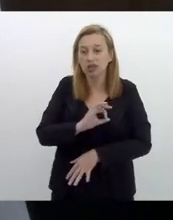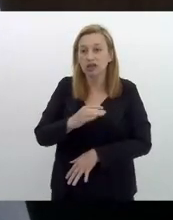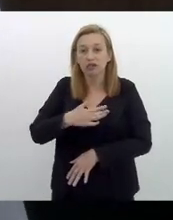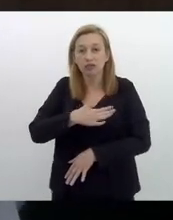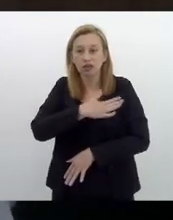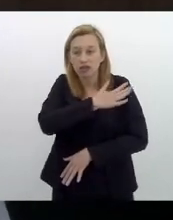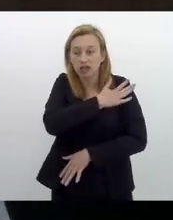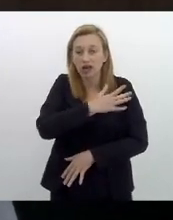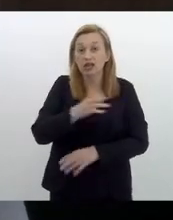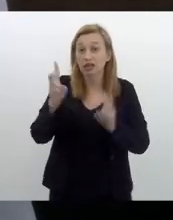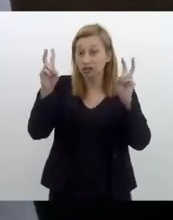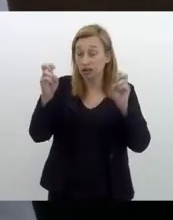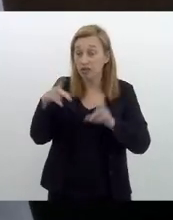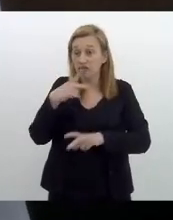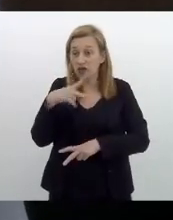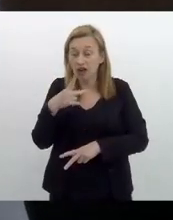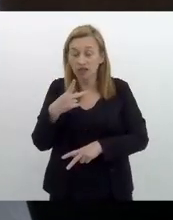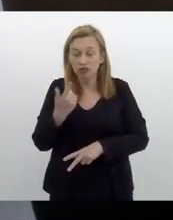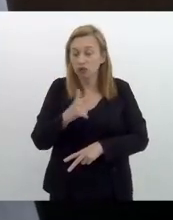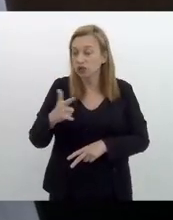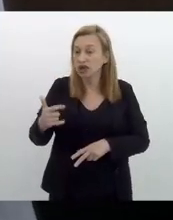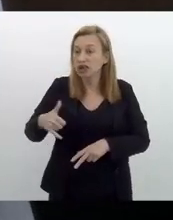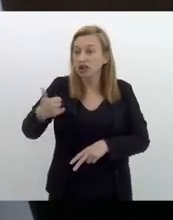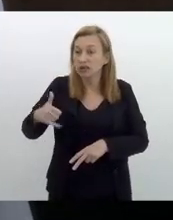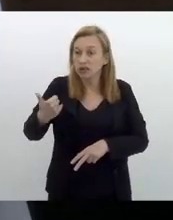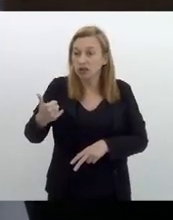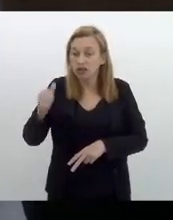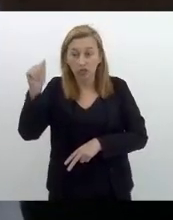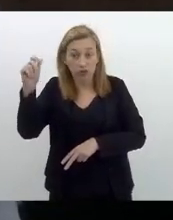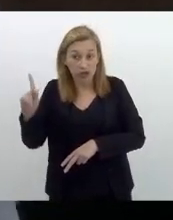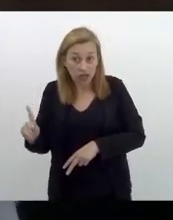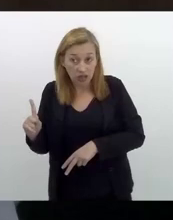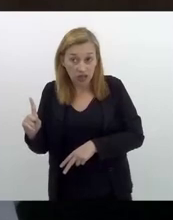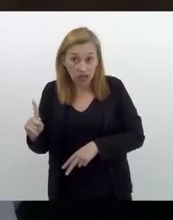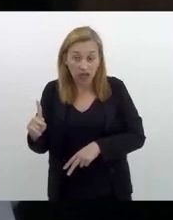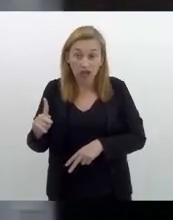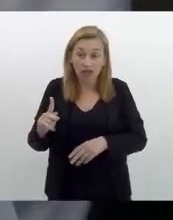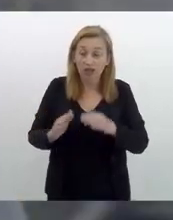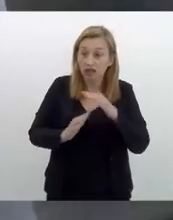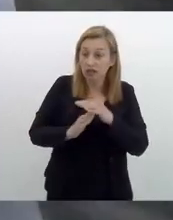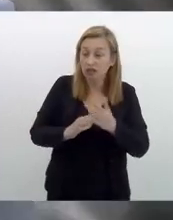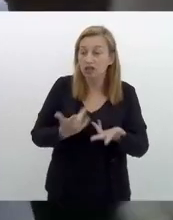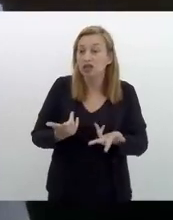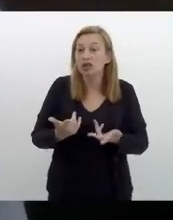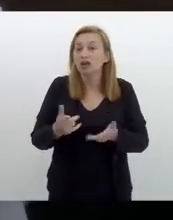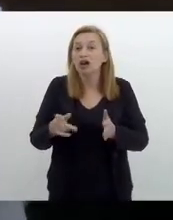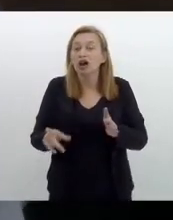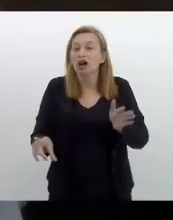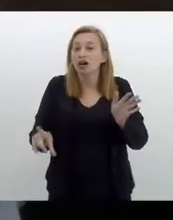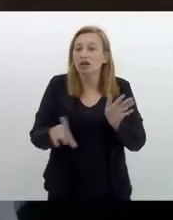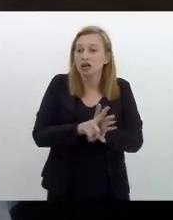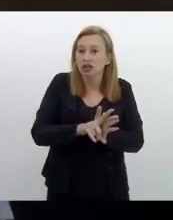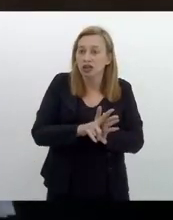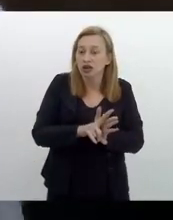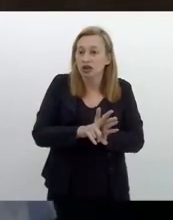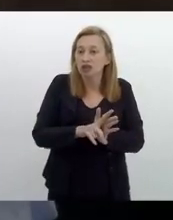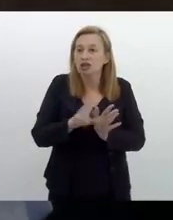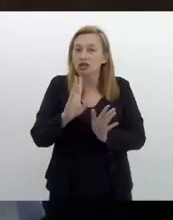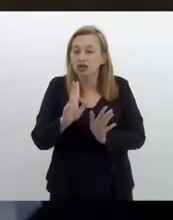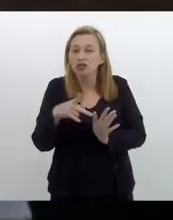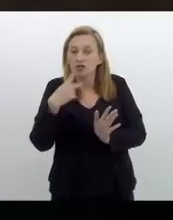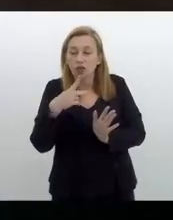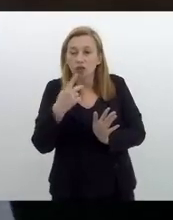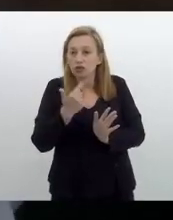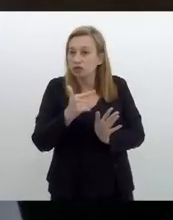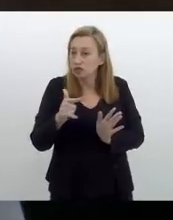sido tratado não há limite de idade na aposentadoria para a polícia militar a legislação que vossa excelência citou não diz